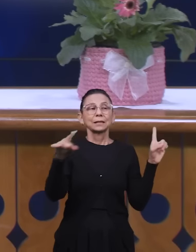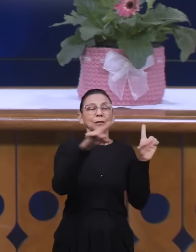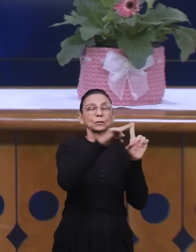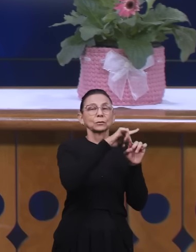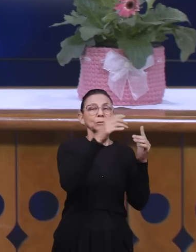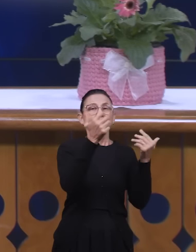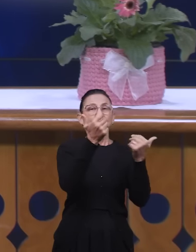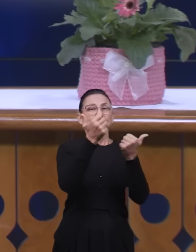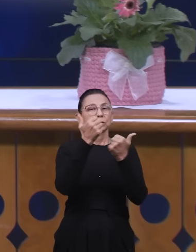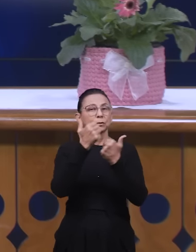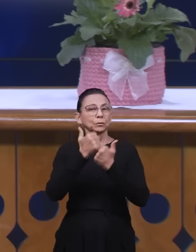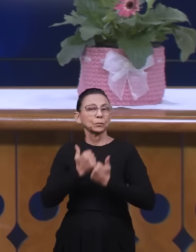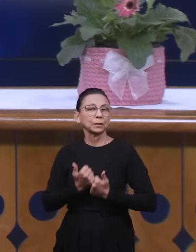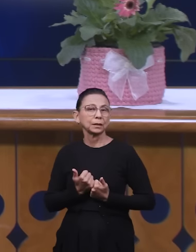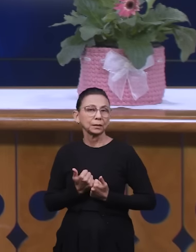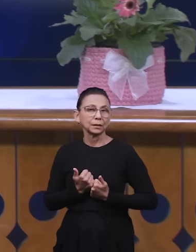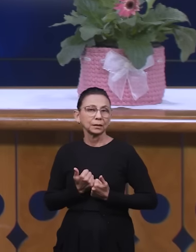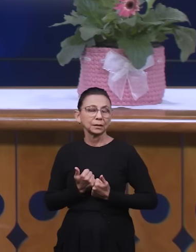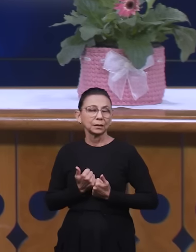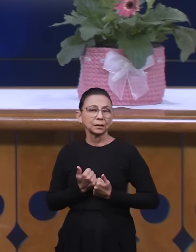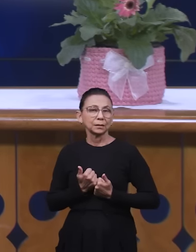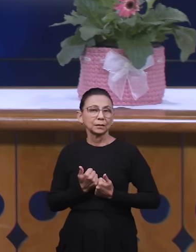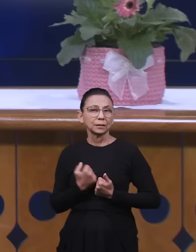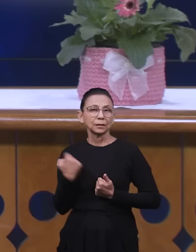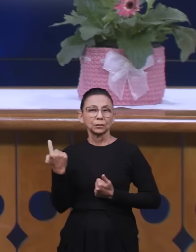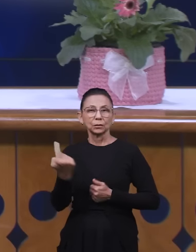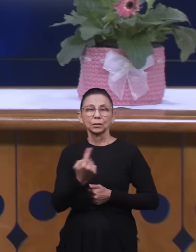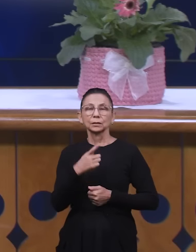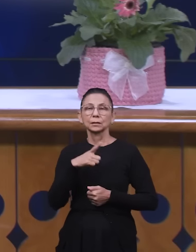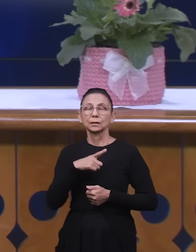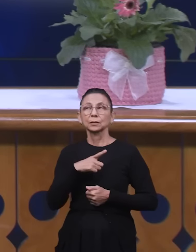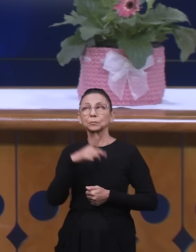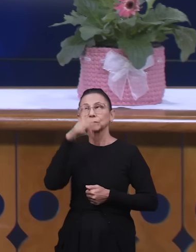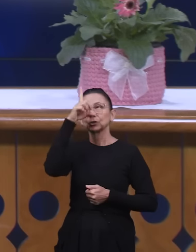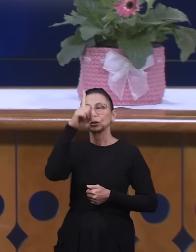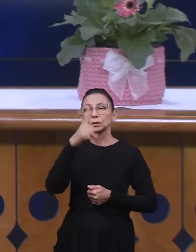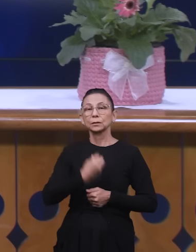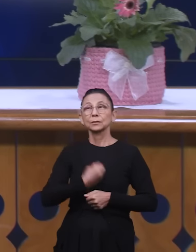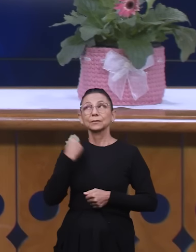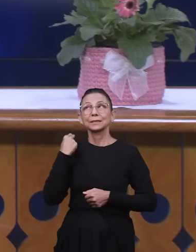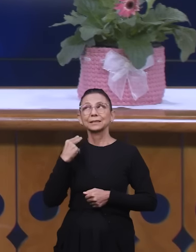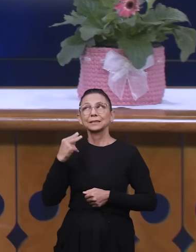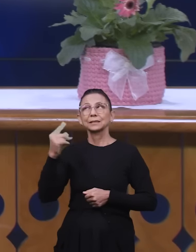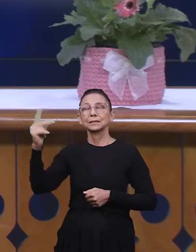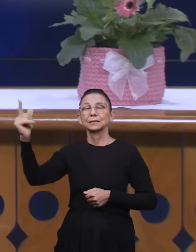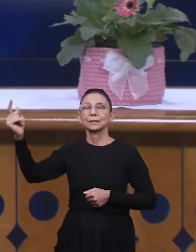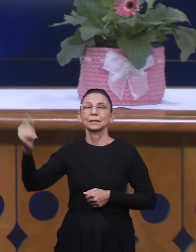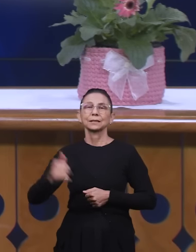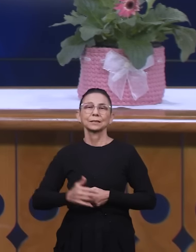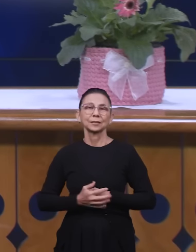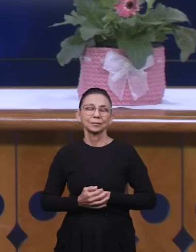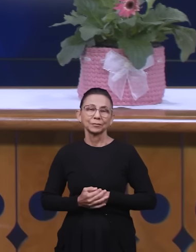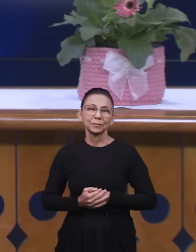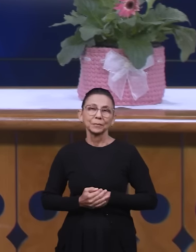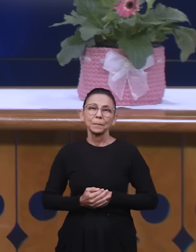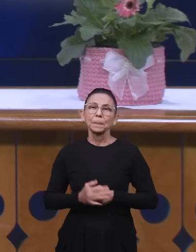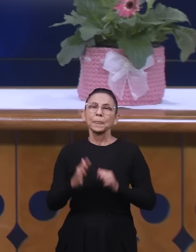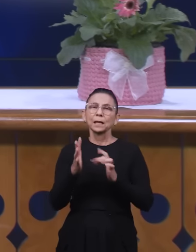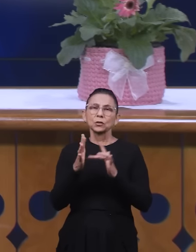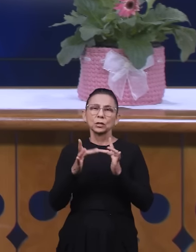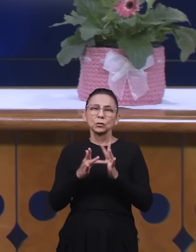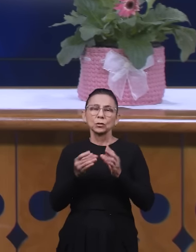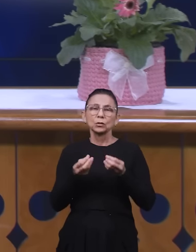vida eterna. O Senhor, Ele nos deixou esta herança. Era